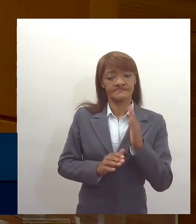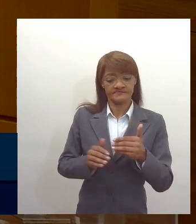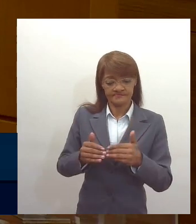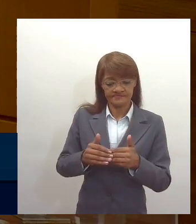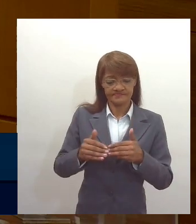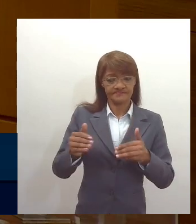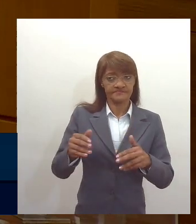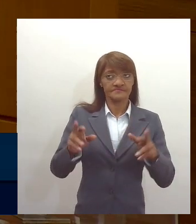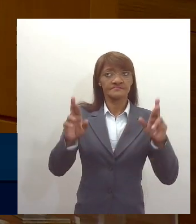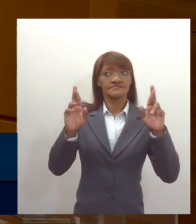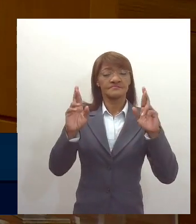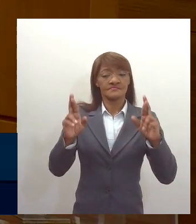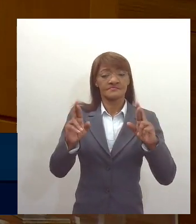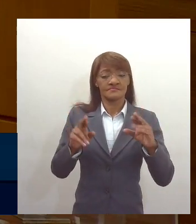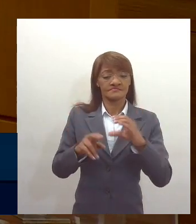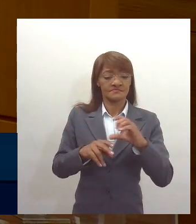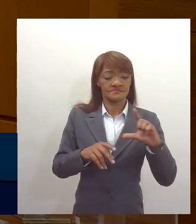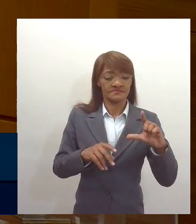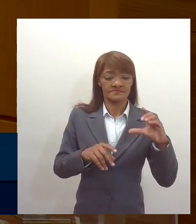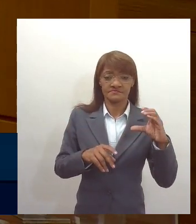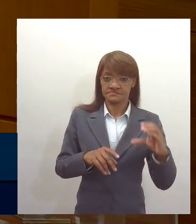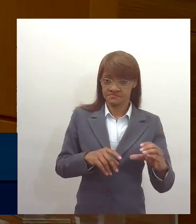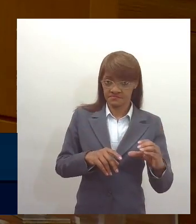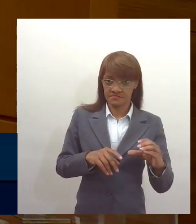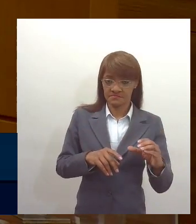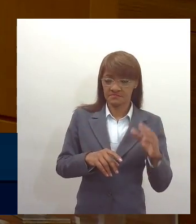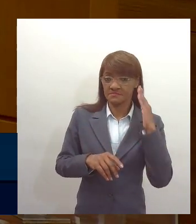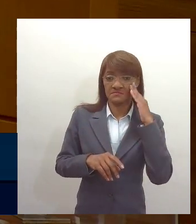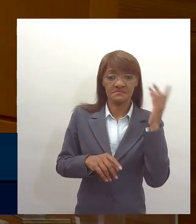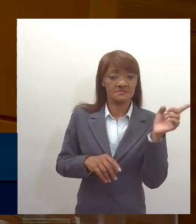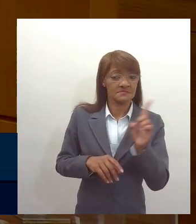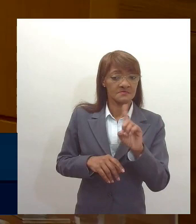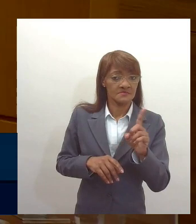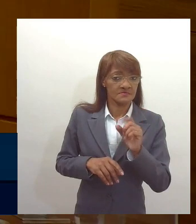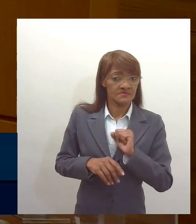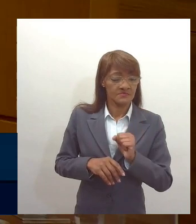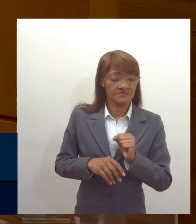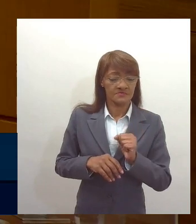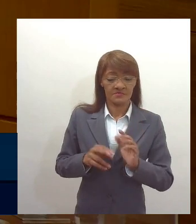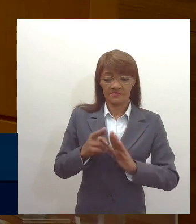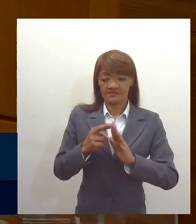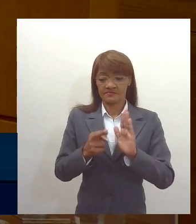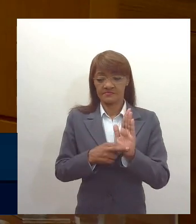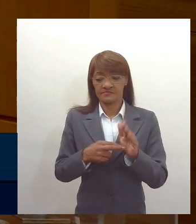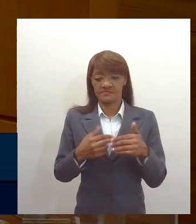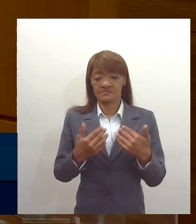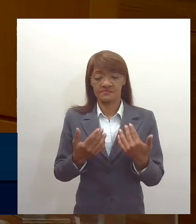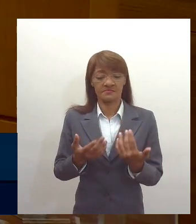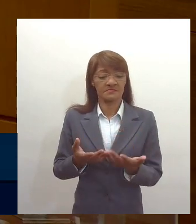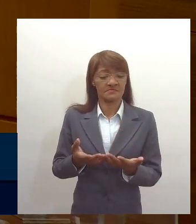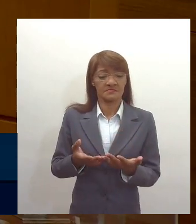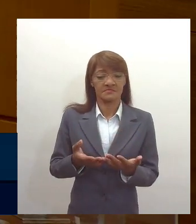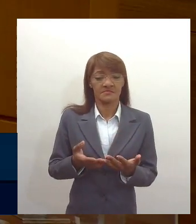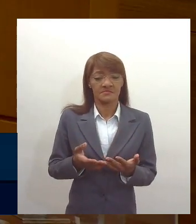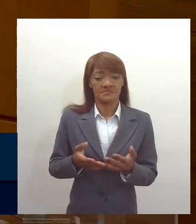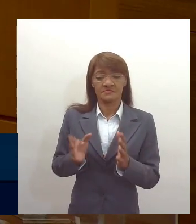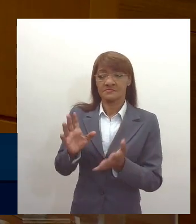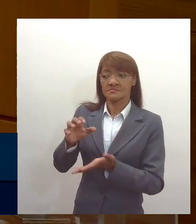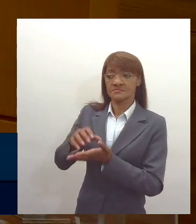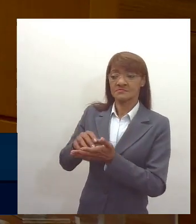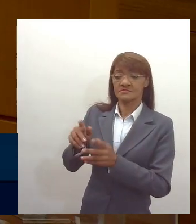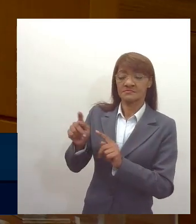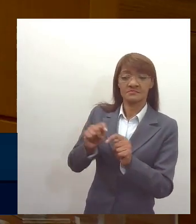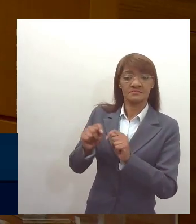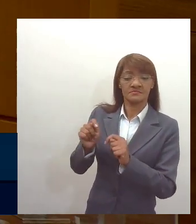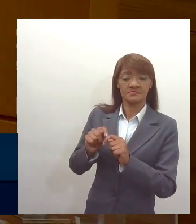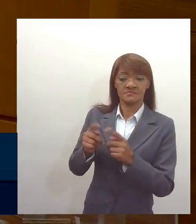se as punições que foram adotadas, né, pelos órgãos de controle irão permanecer